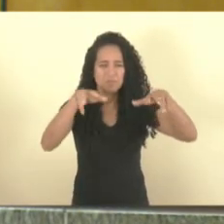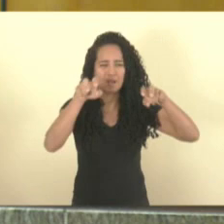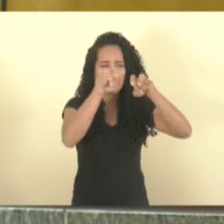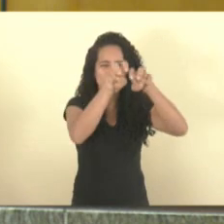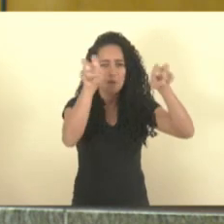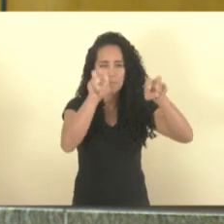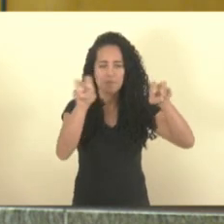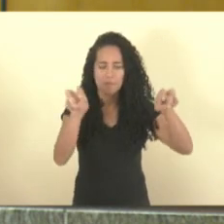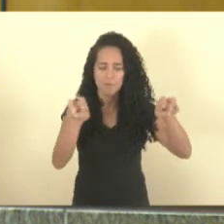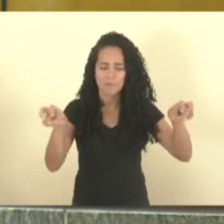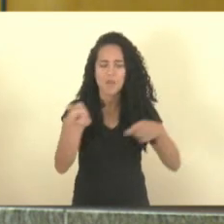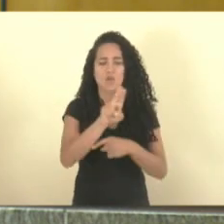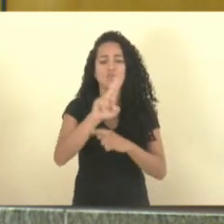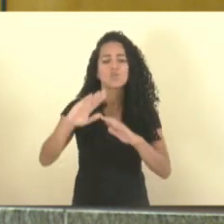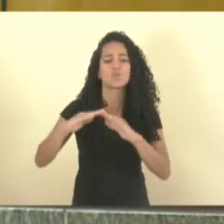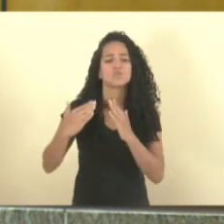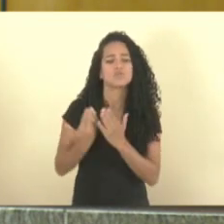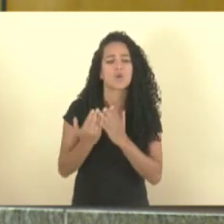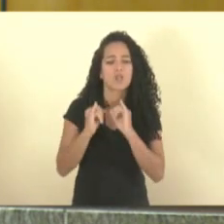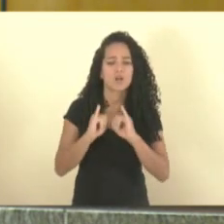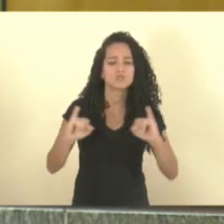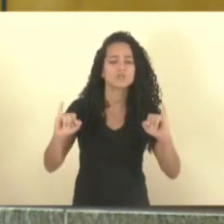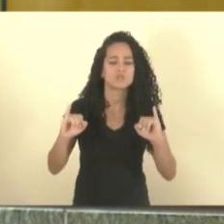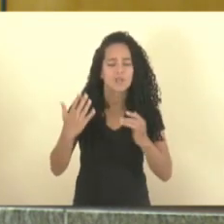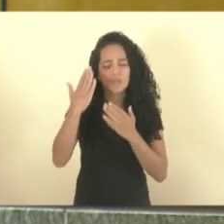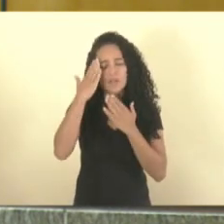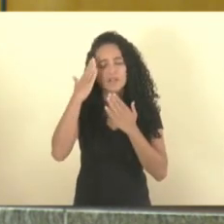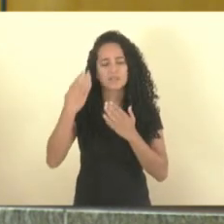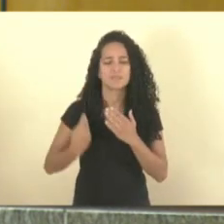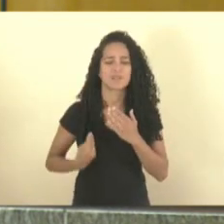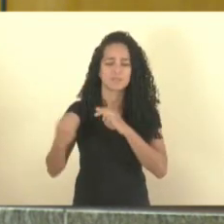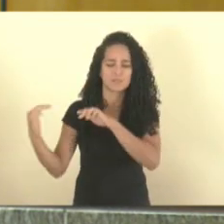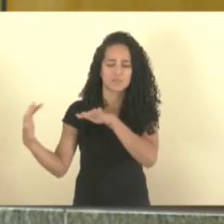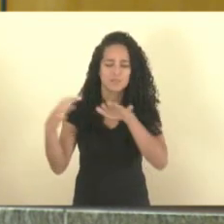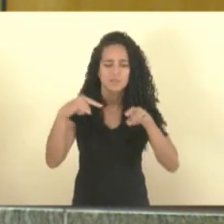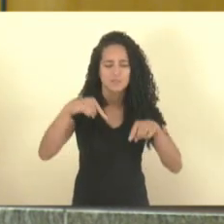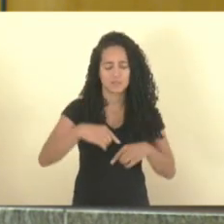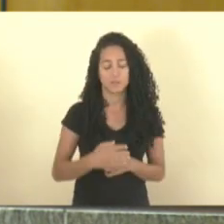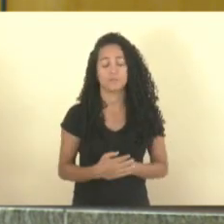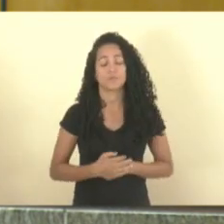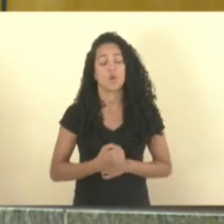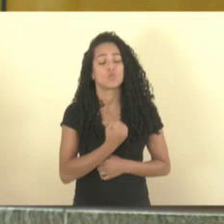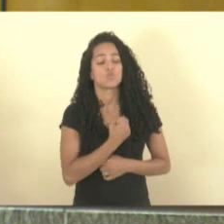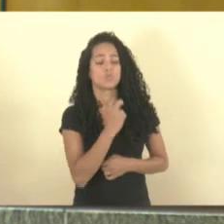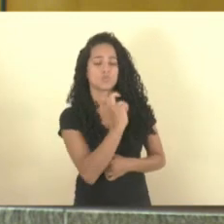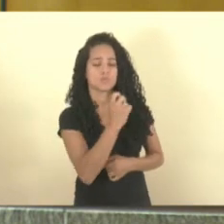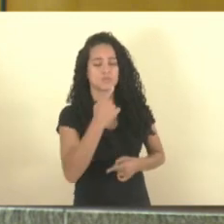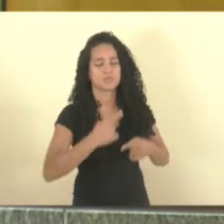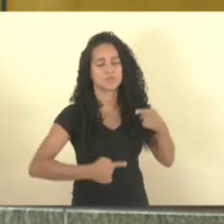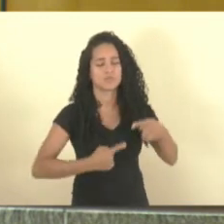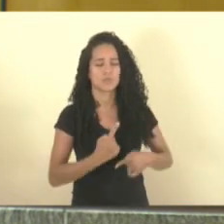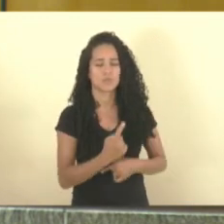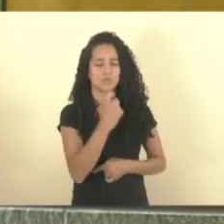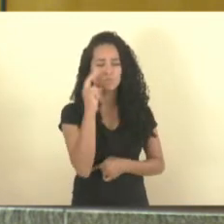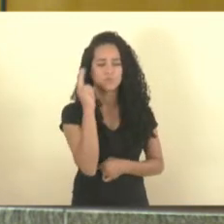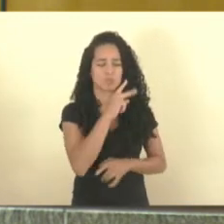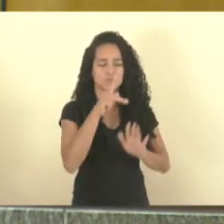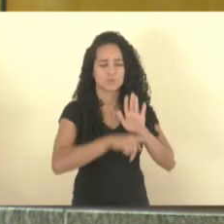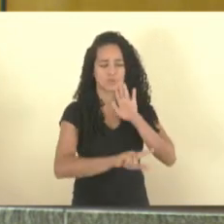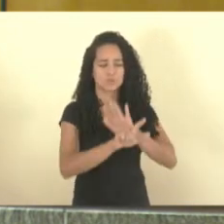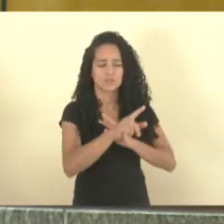que a gente possa aqui anunciar e agradecer a presença deles. Item 5, discussão única em regime de urgência, projeto de